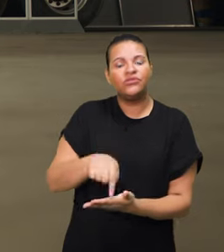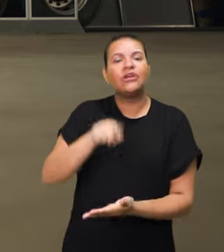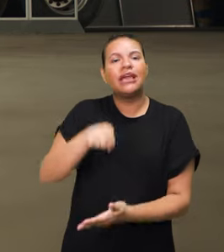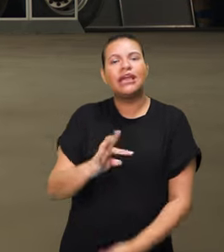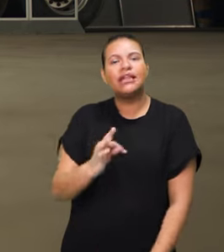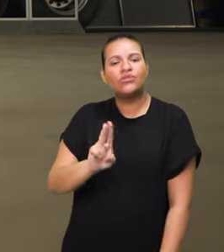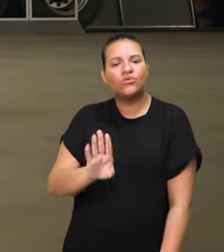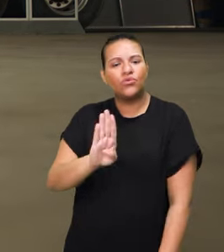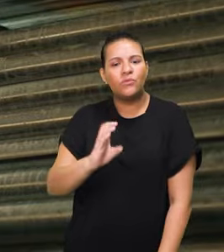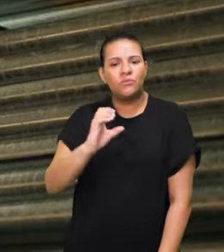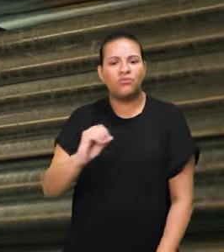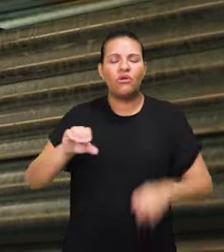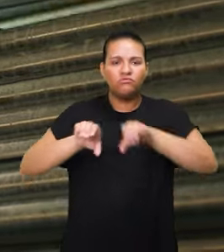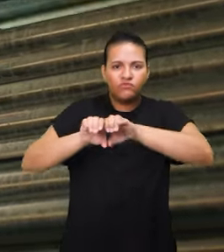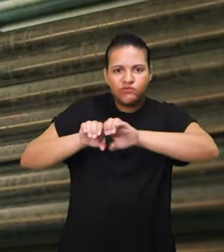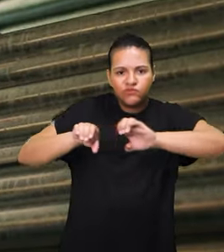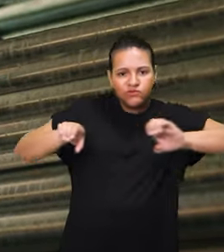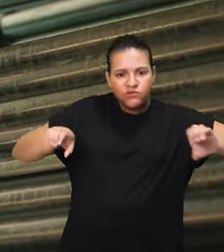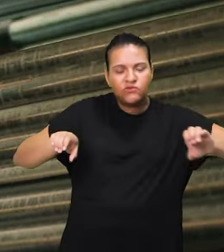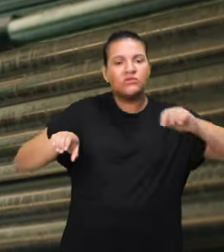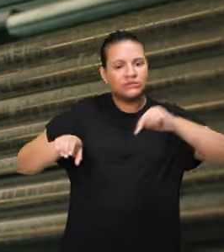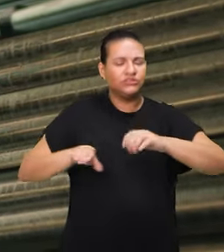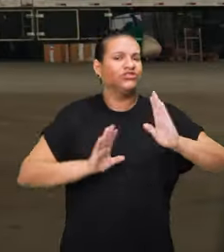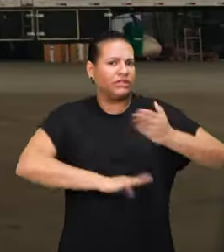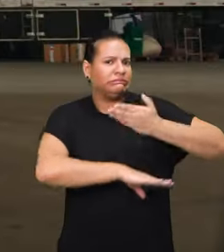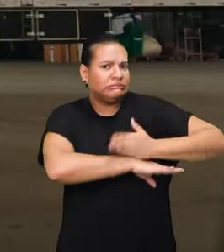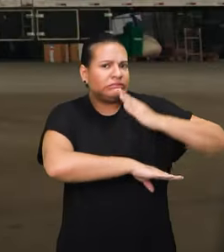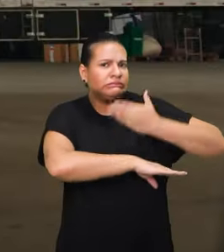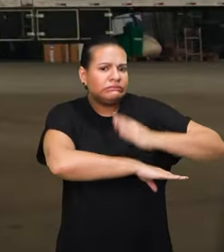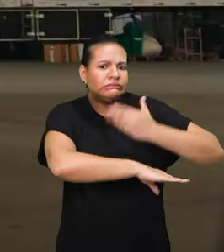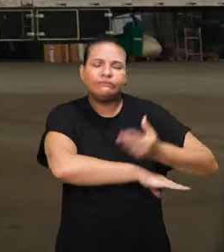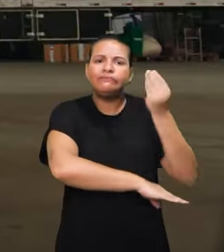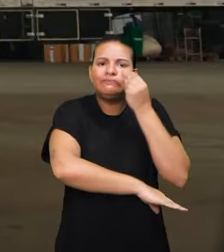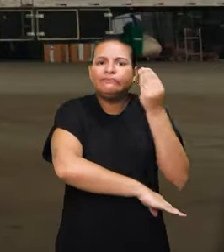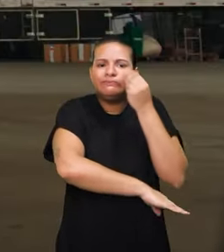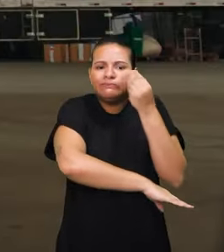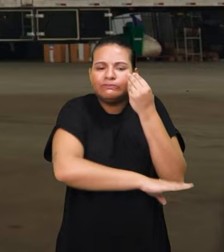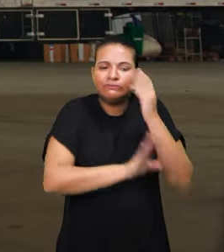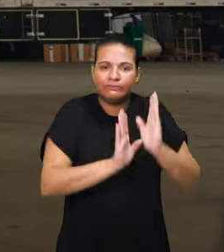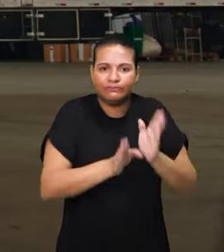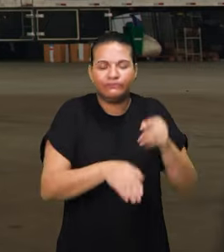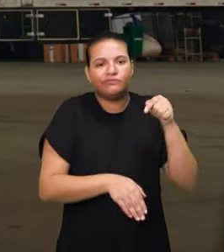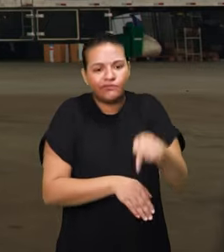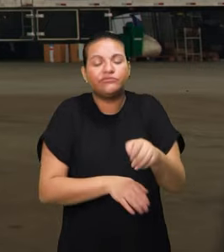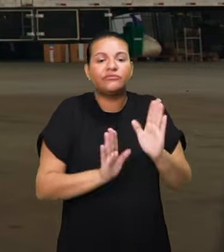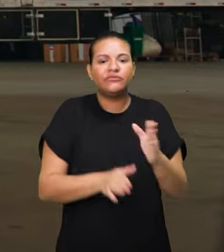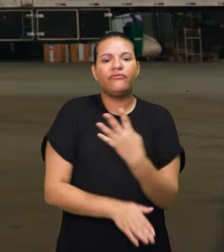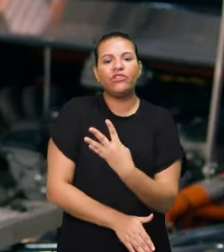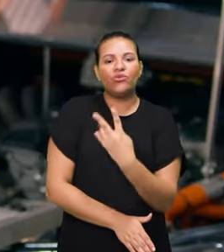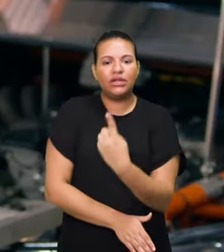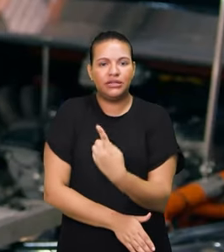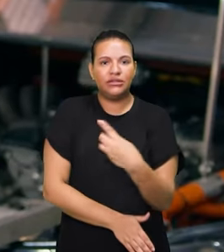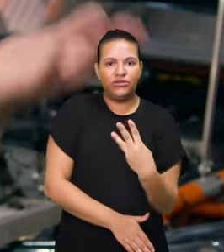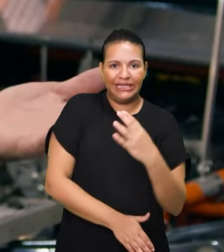específico pra gente isso quer dizer que eles fizeram uma série de ensaios pegaram os tubos que existiam de benchmarking que eram o